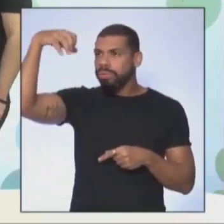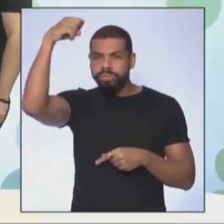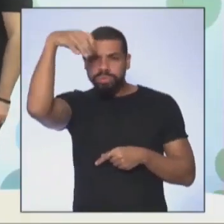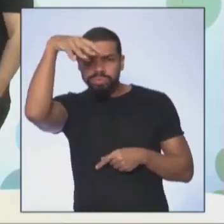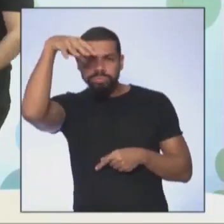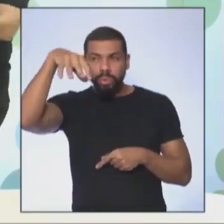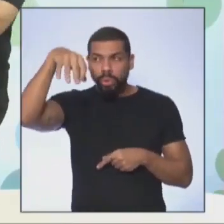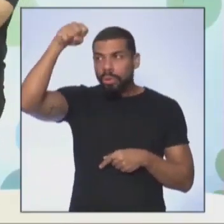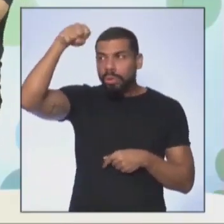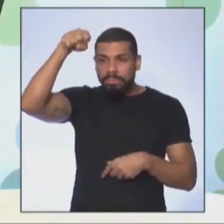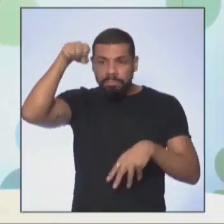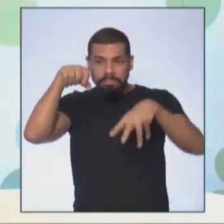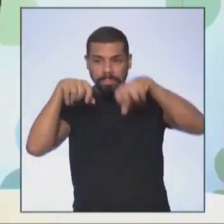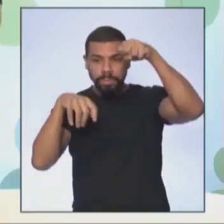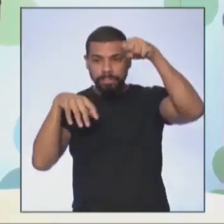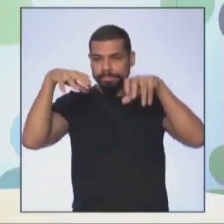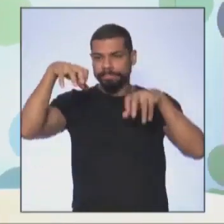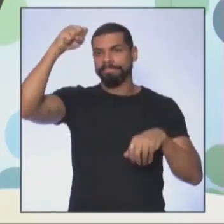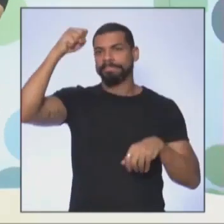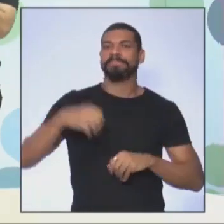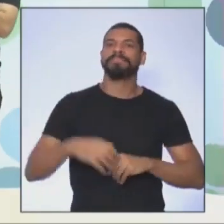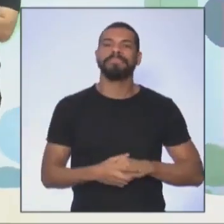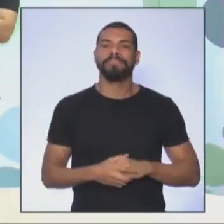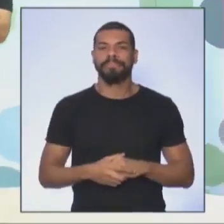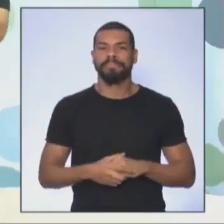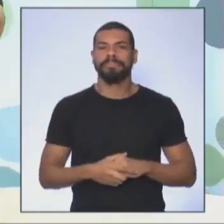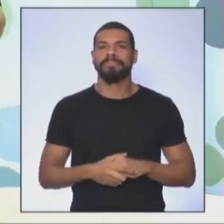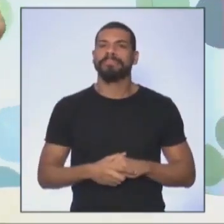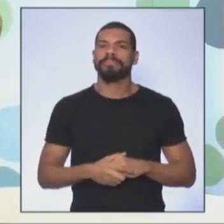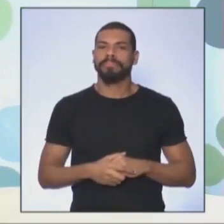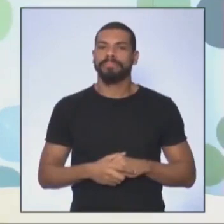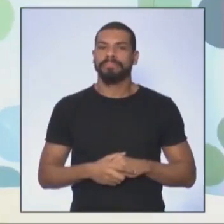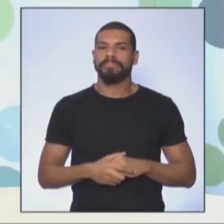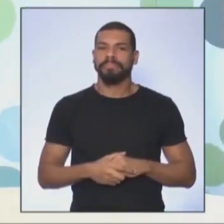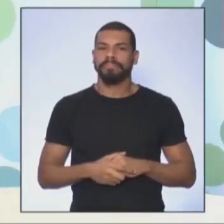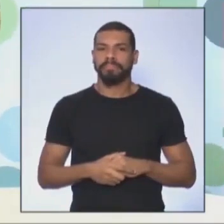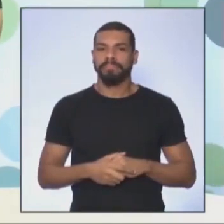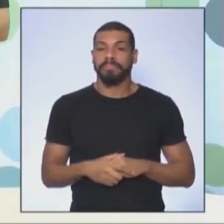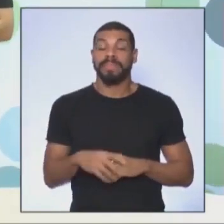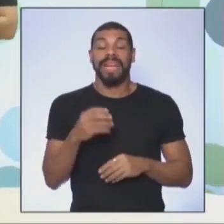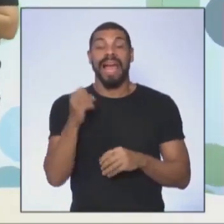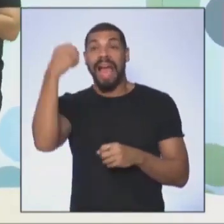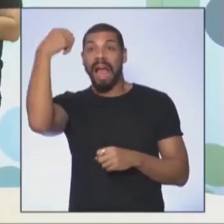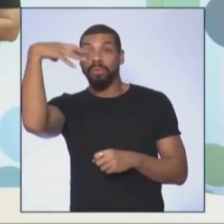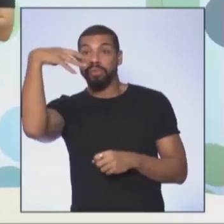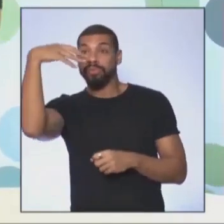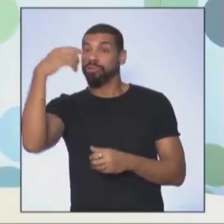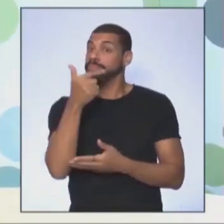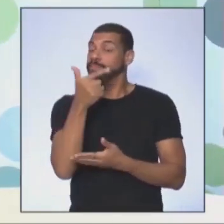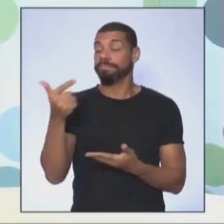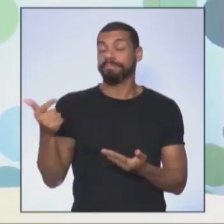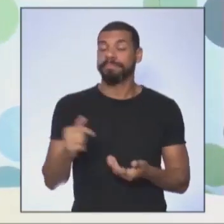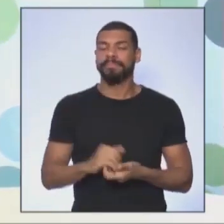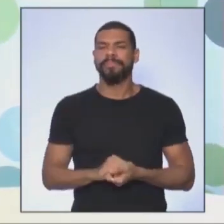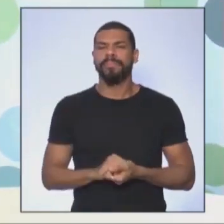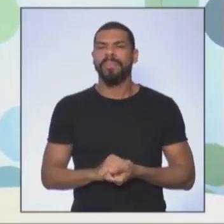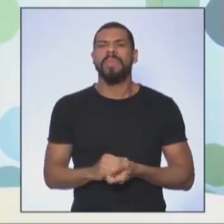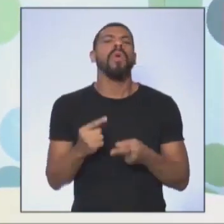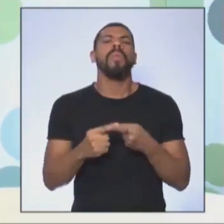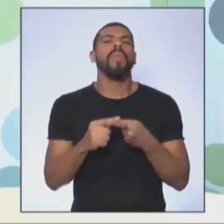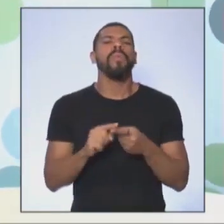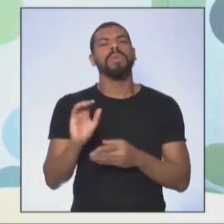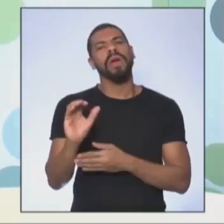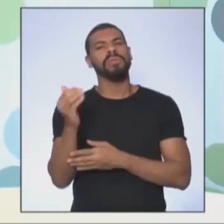estúdio. A gente colocou um filtro perpendicular a outro, a luz não passou mais. E mas para que a polarização é